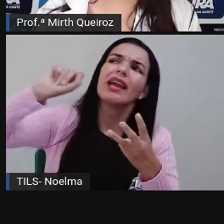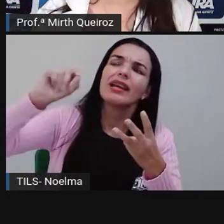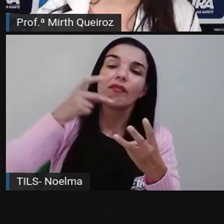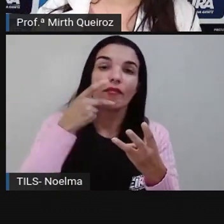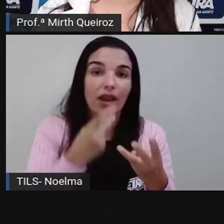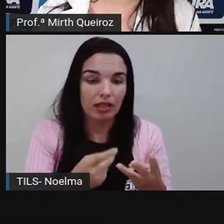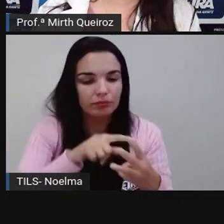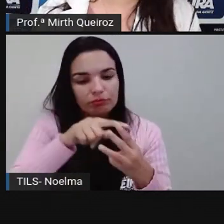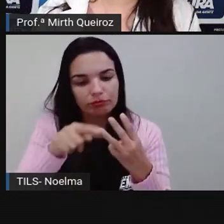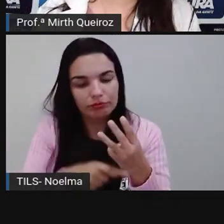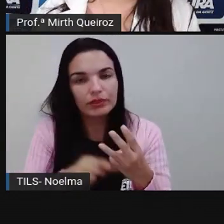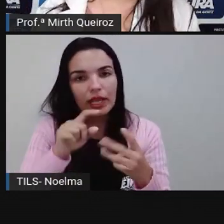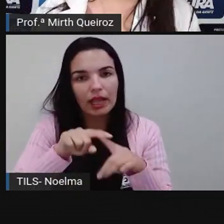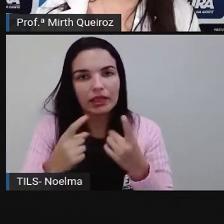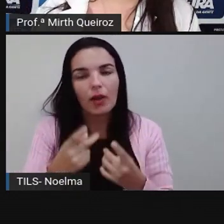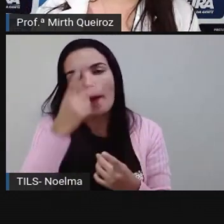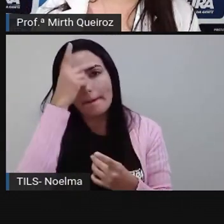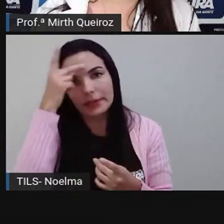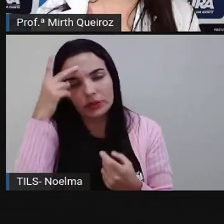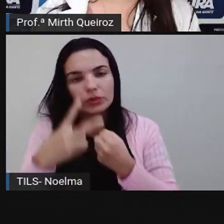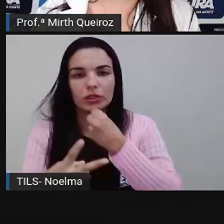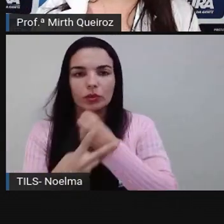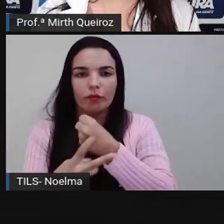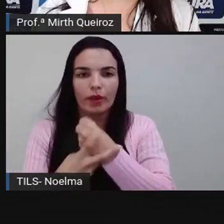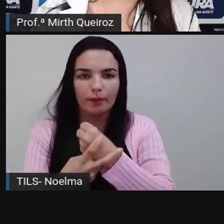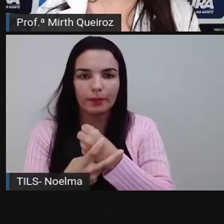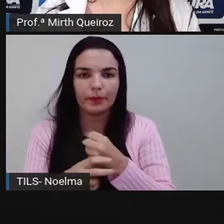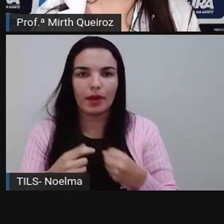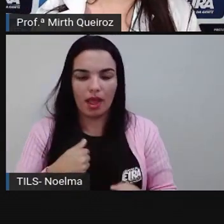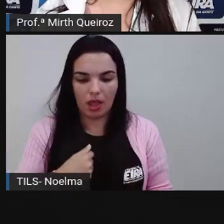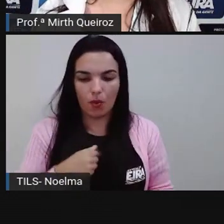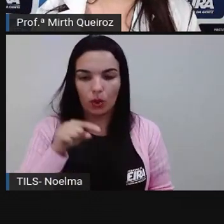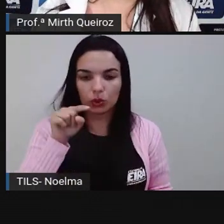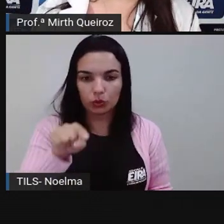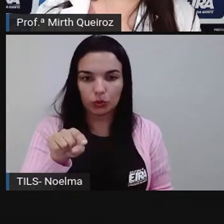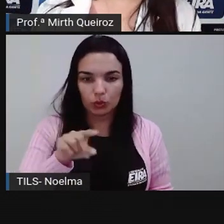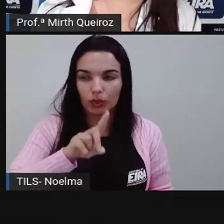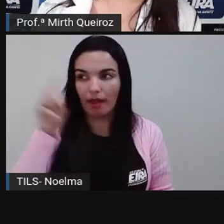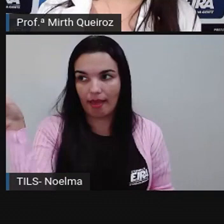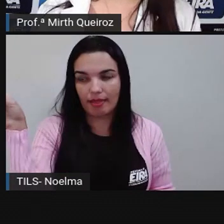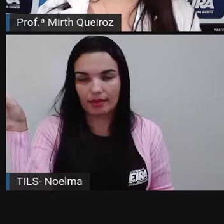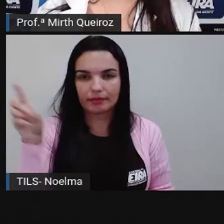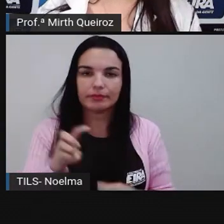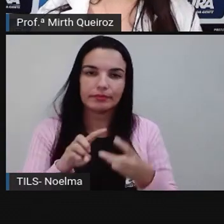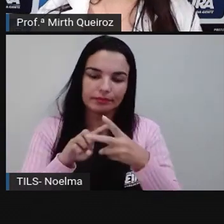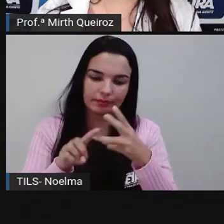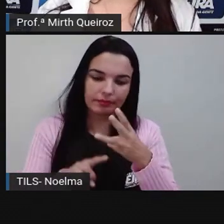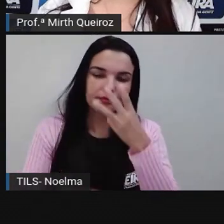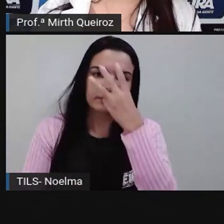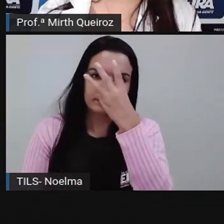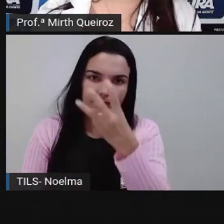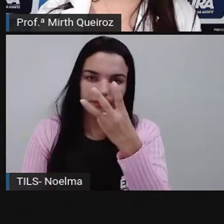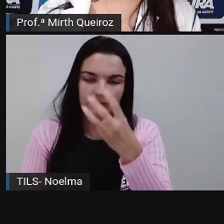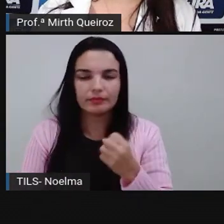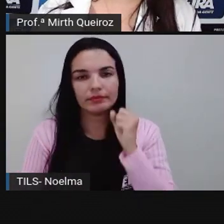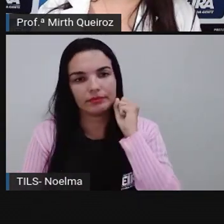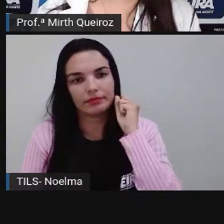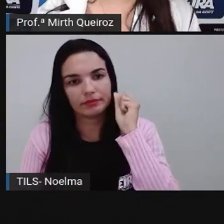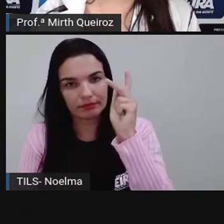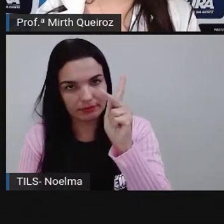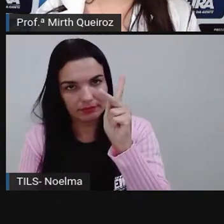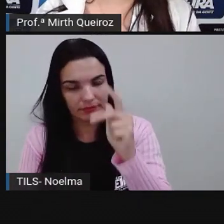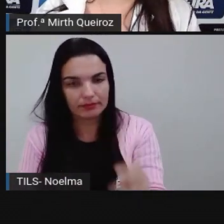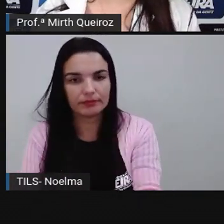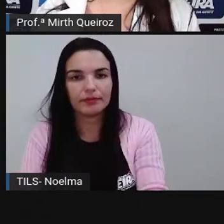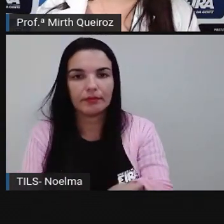fala. São as pessoas aí do verbo, certo? Eu, tu, ele ou ela, nós, vós, eles ou